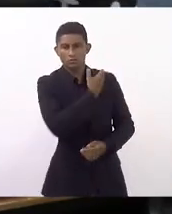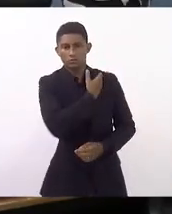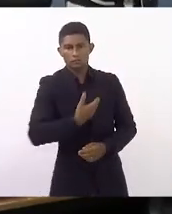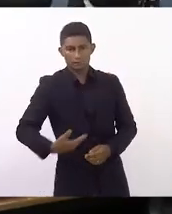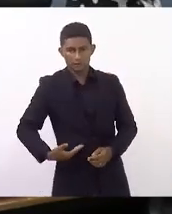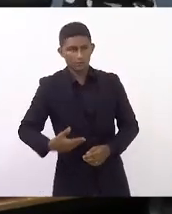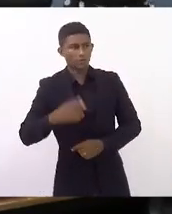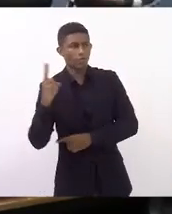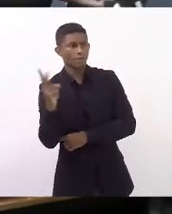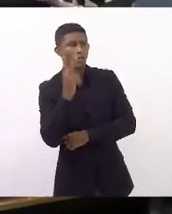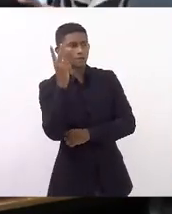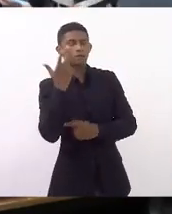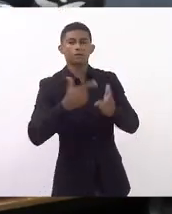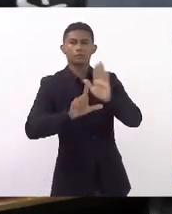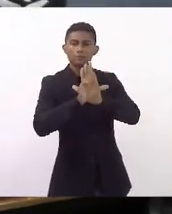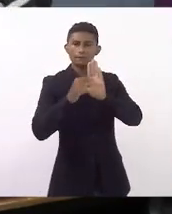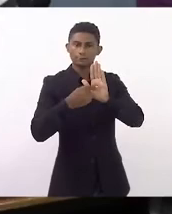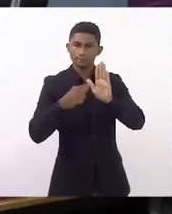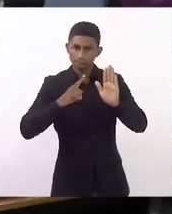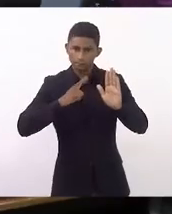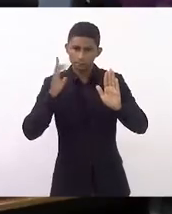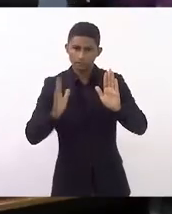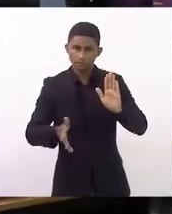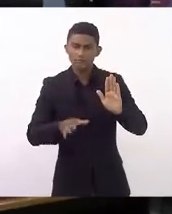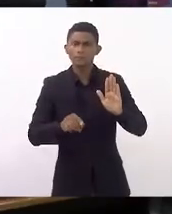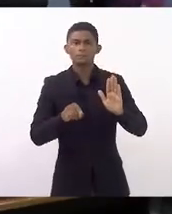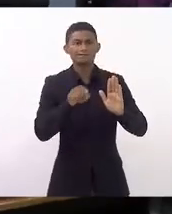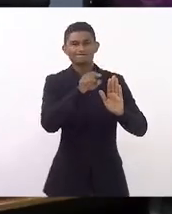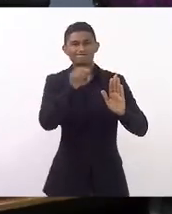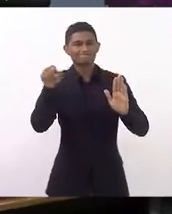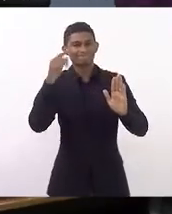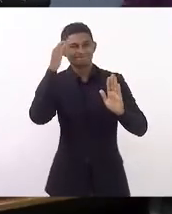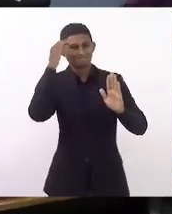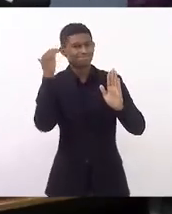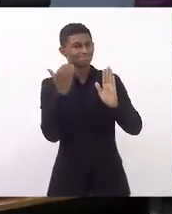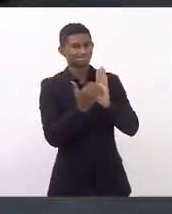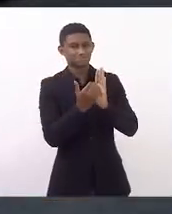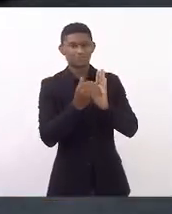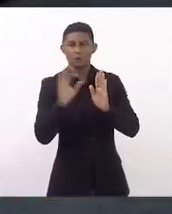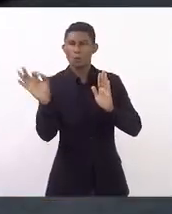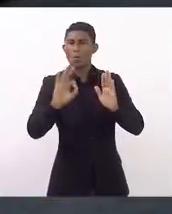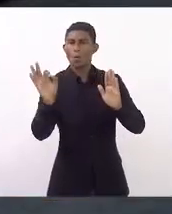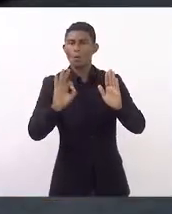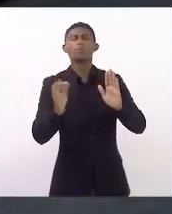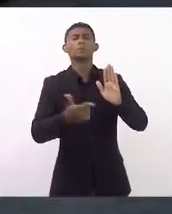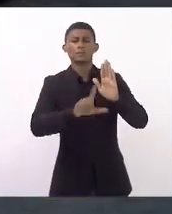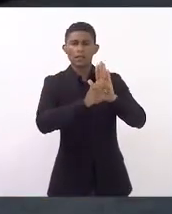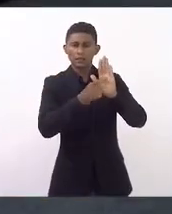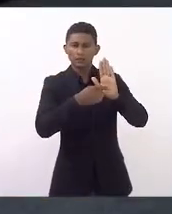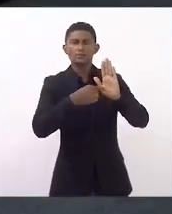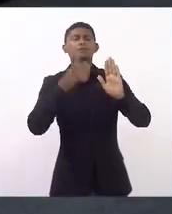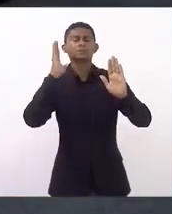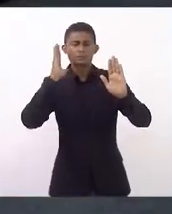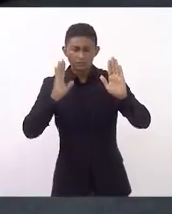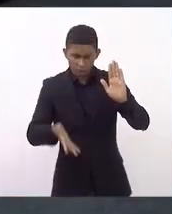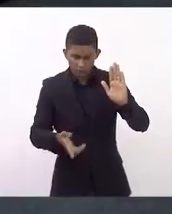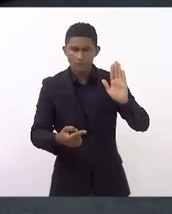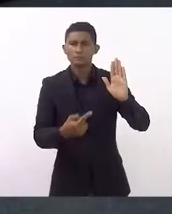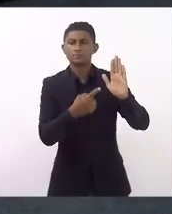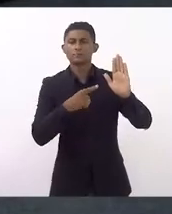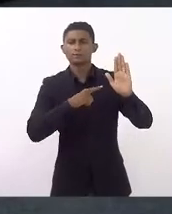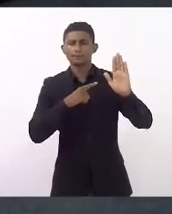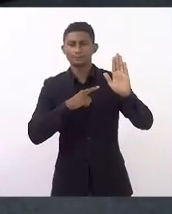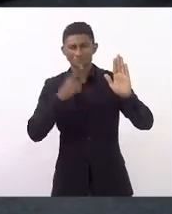Essa lei, deputado Márcio Pacheco, não está sendo cumprida em pontos importantes. Lei em vigor, Vossa Excelência, como sempre,